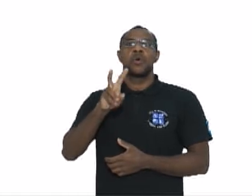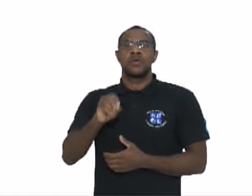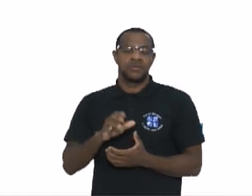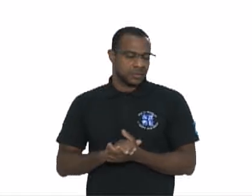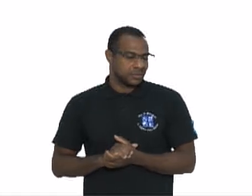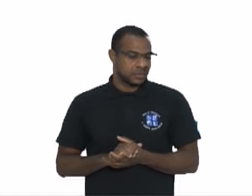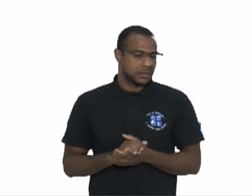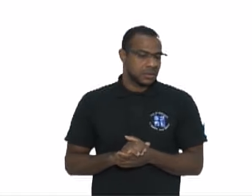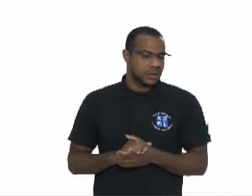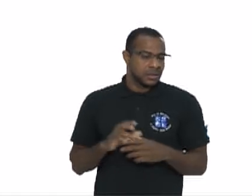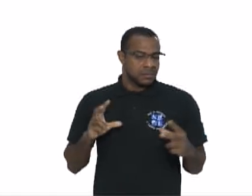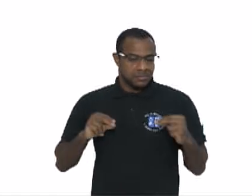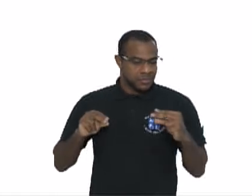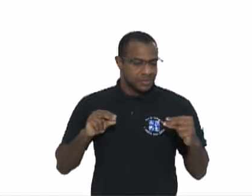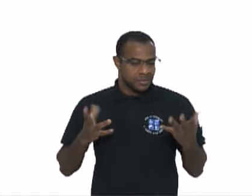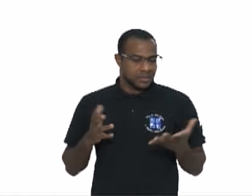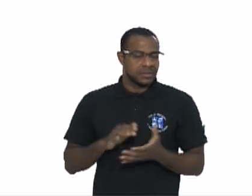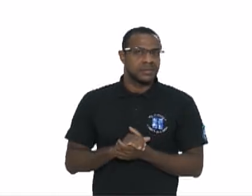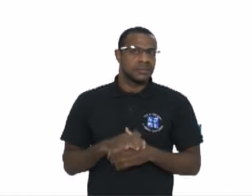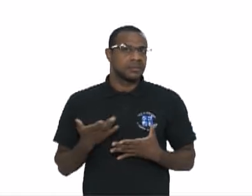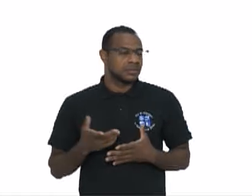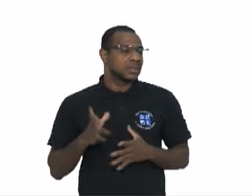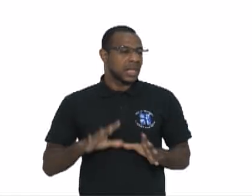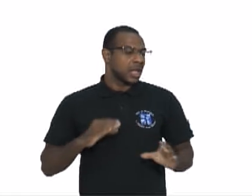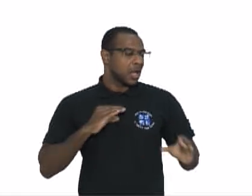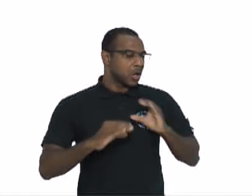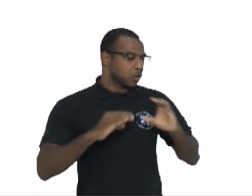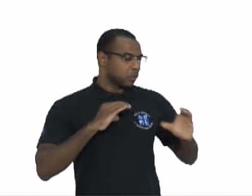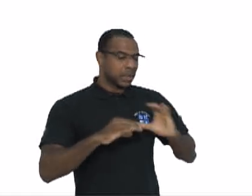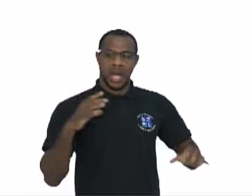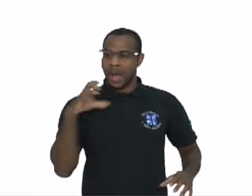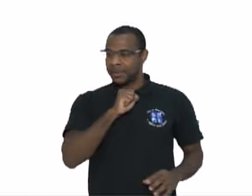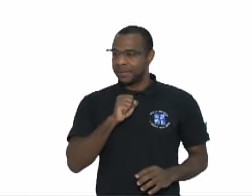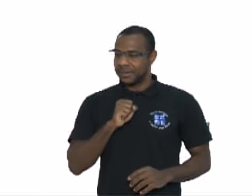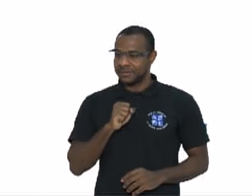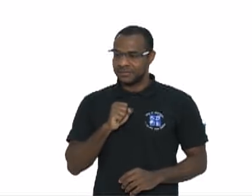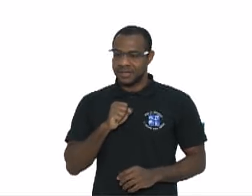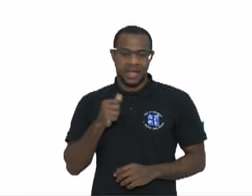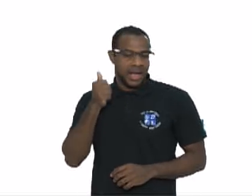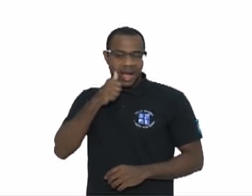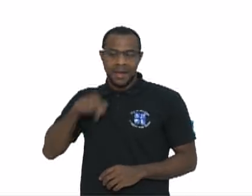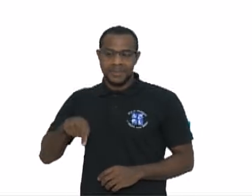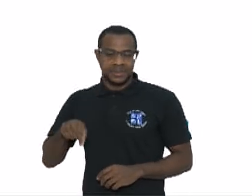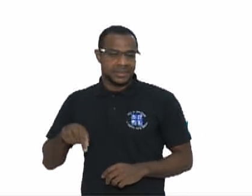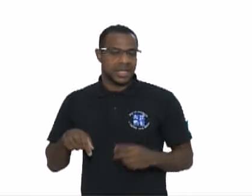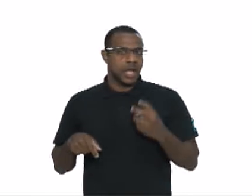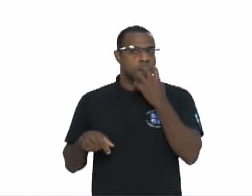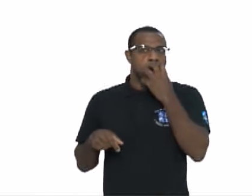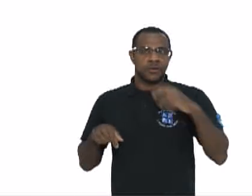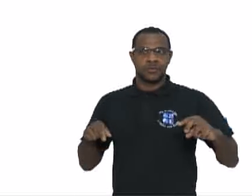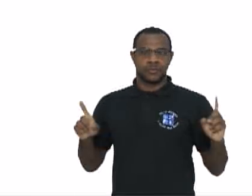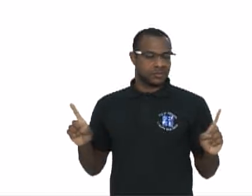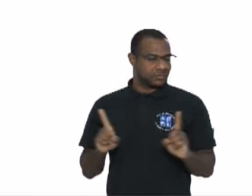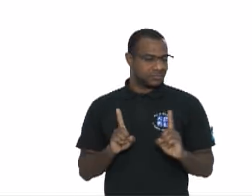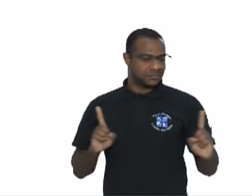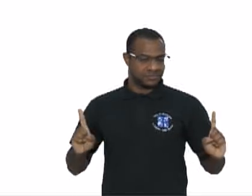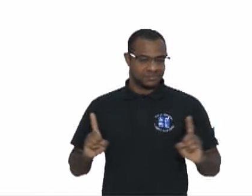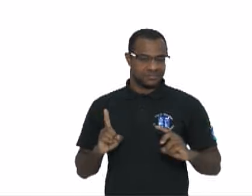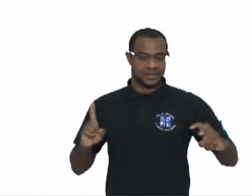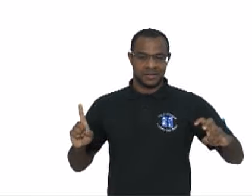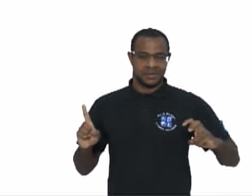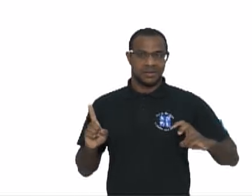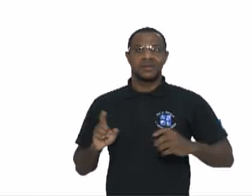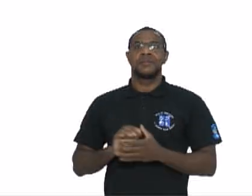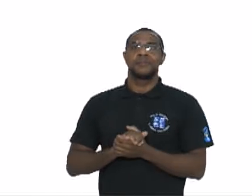sabe. Sabe-se apenas que se comunicaram rapidamente, pois não havia tempo. Sabe-se também que,